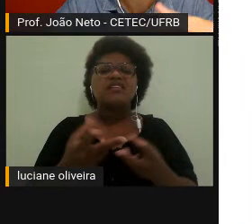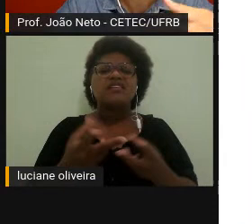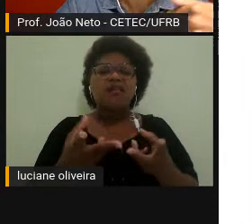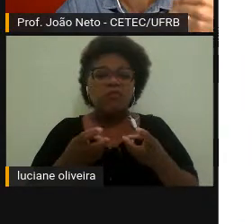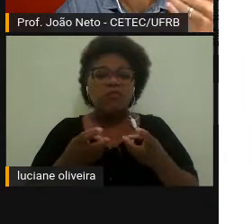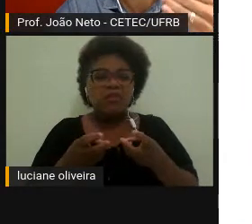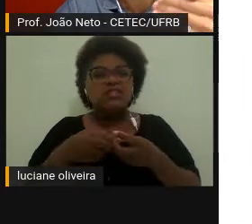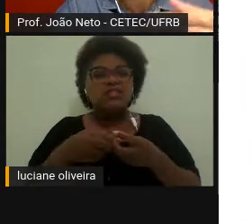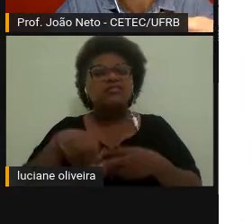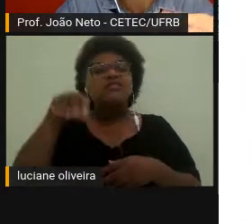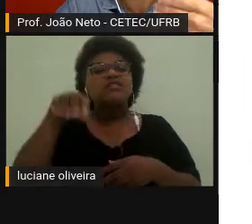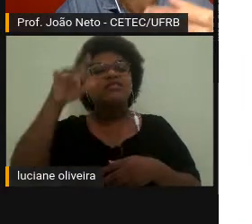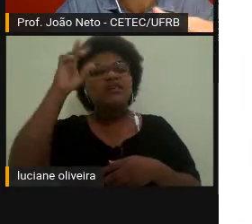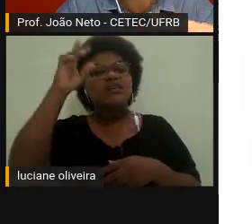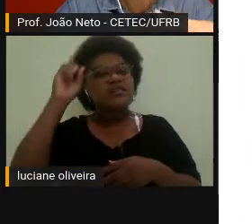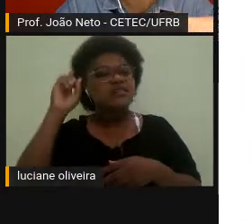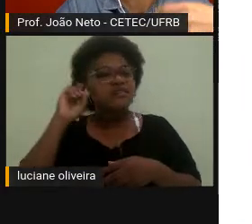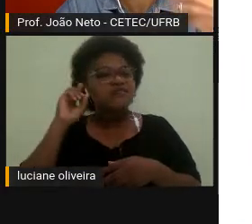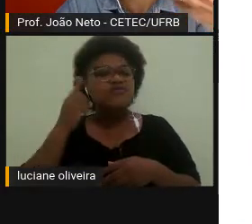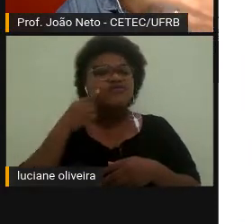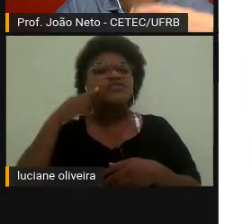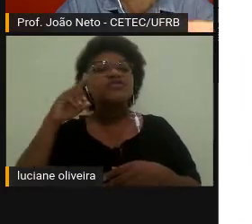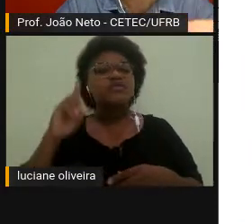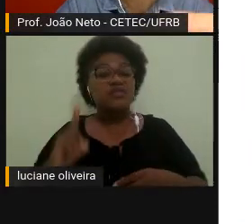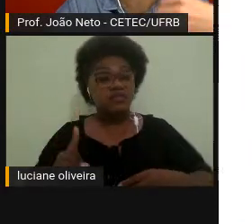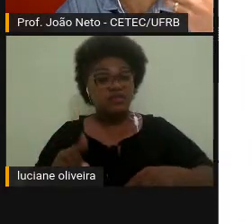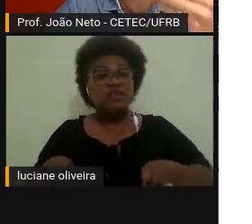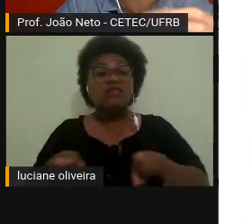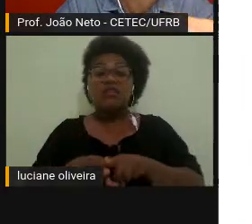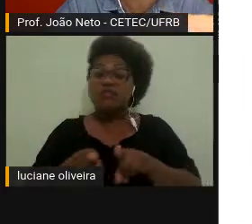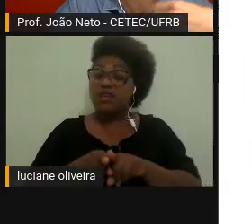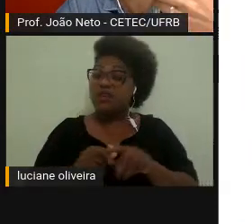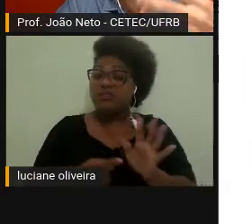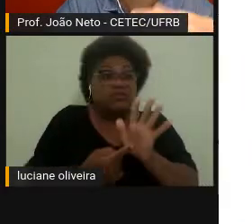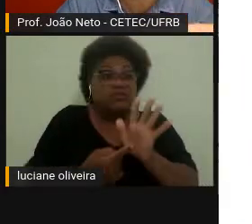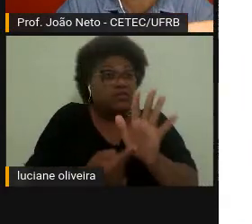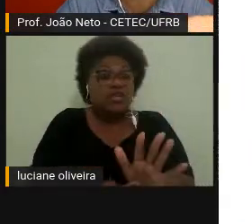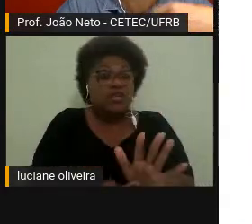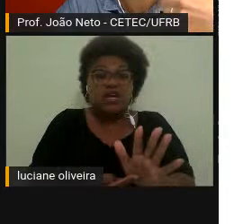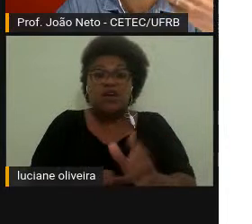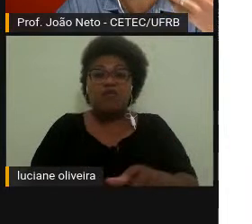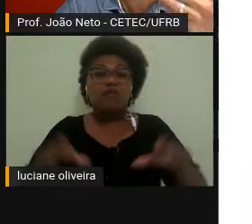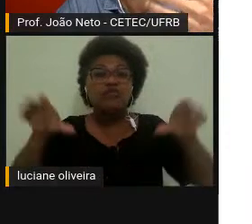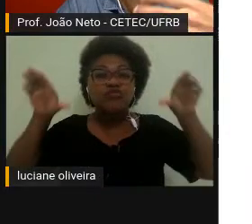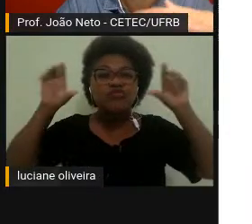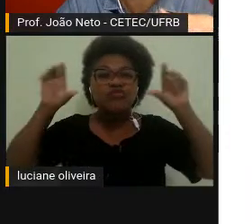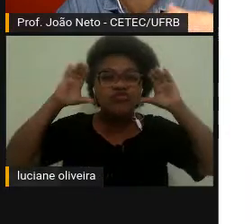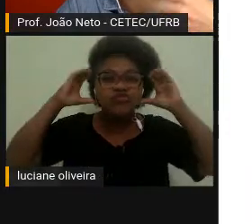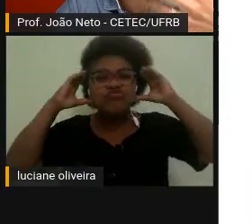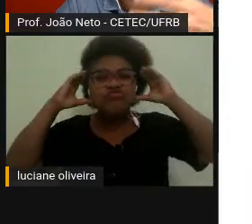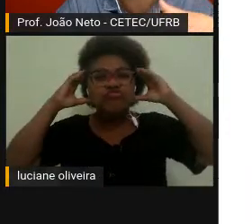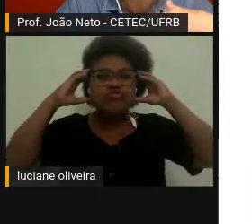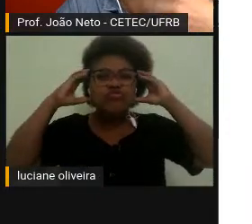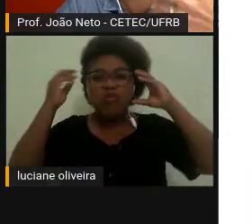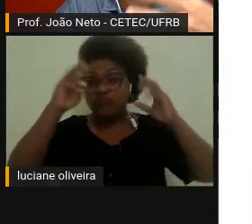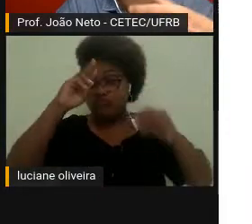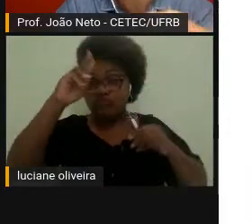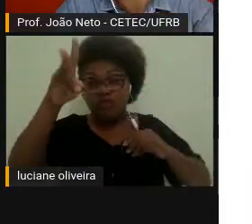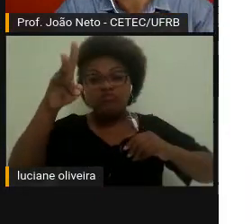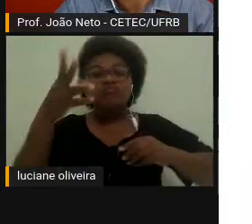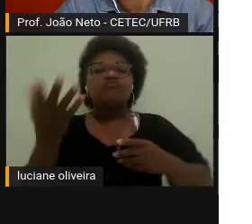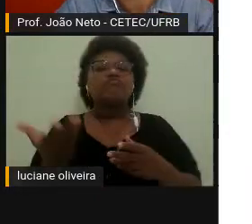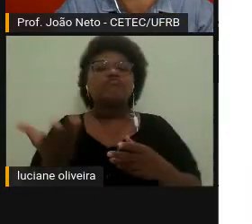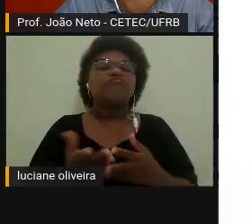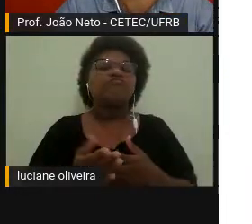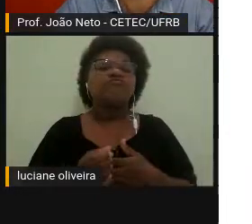auditiva em decorrência da exposição continuar a som e e às vezes são